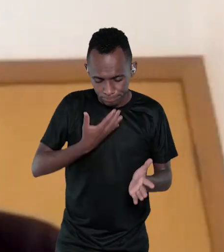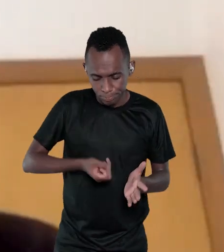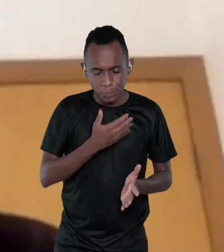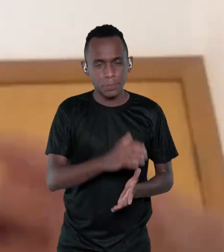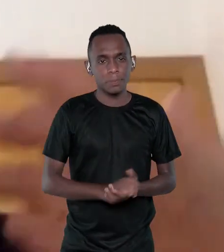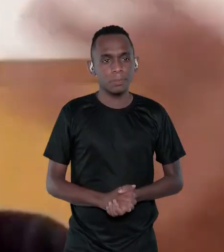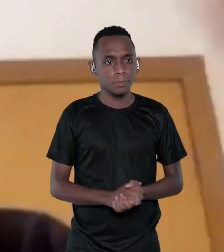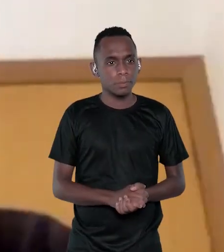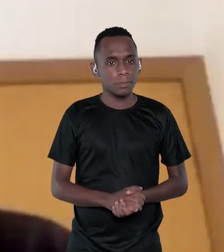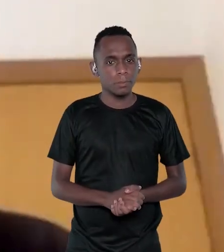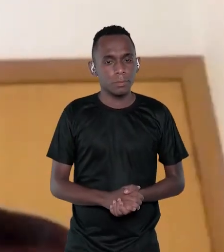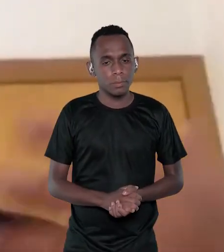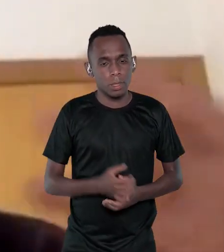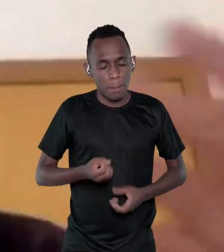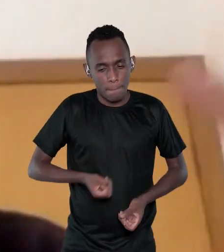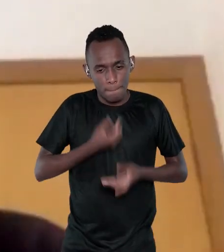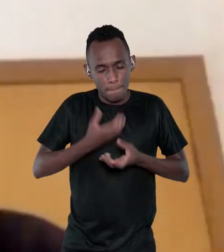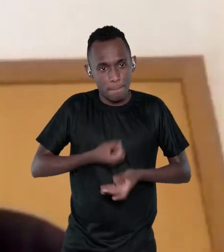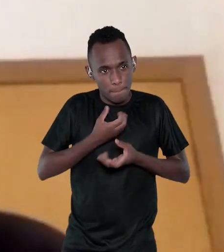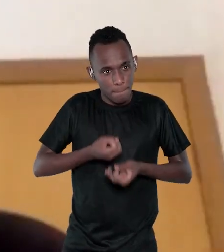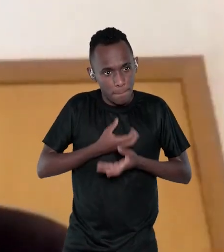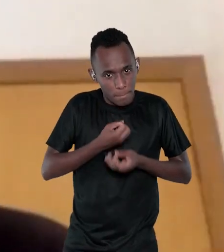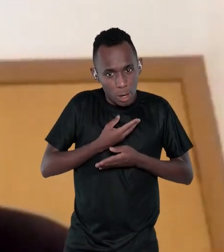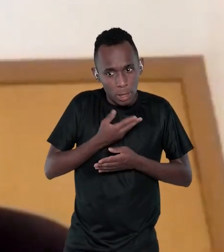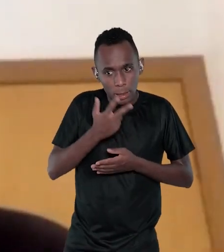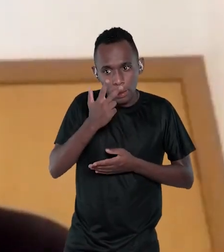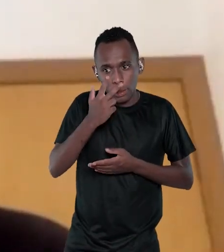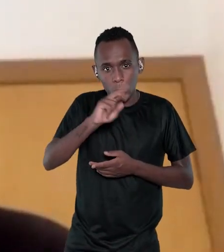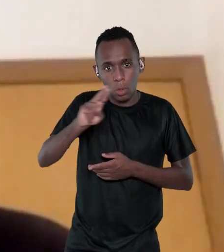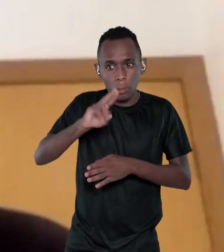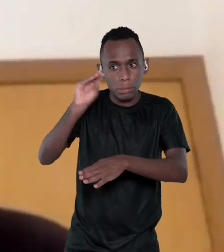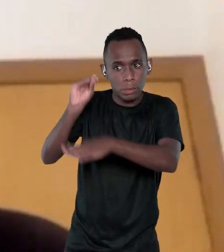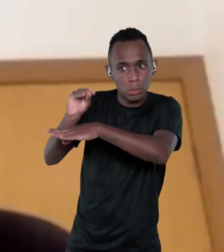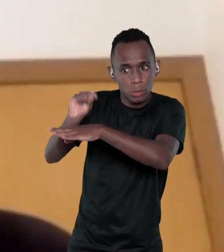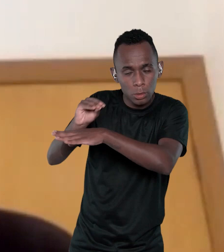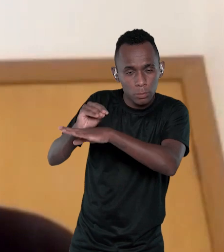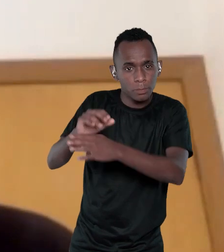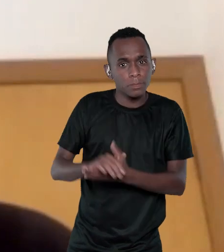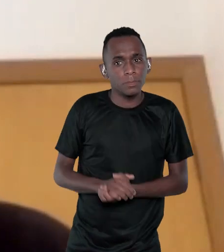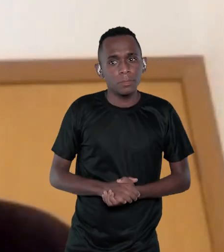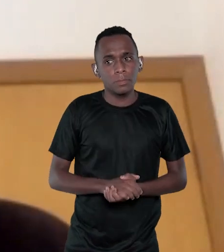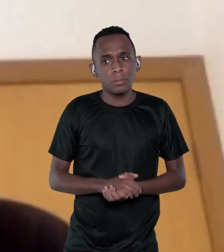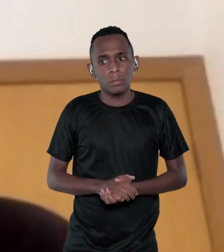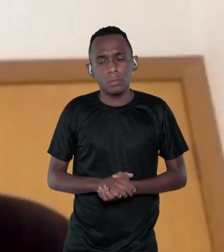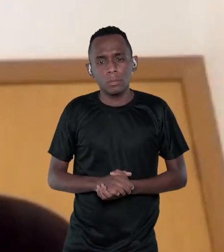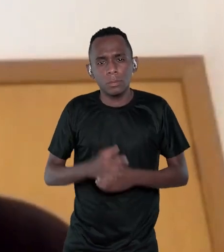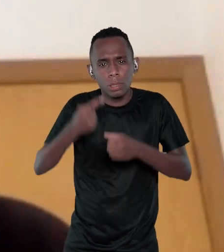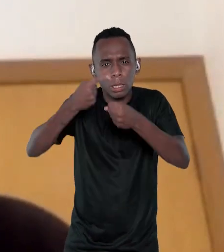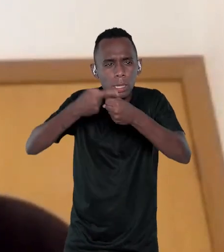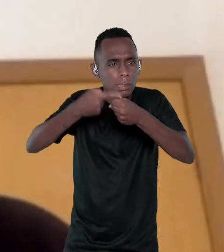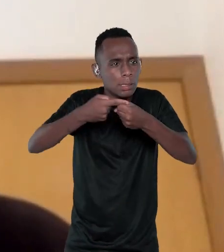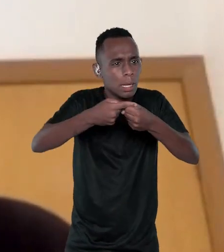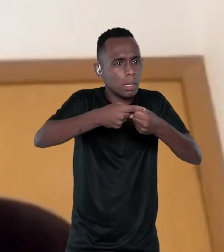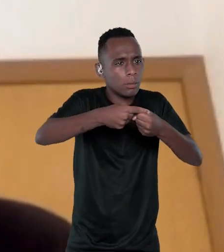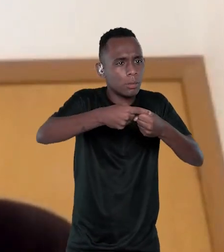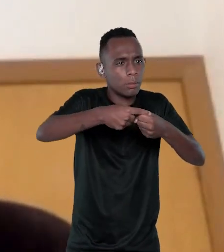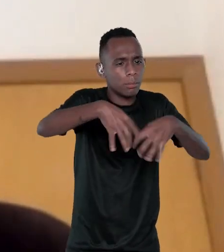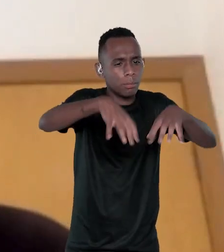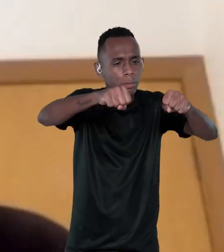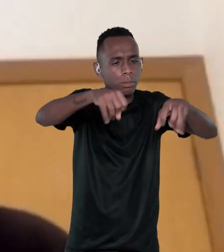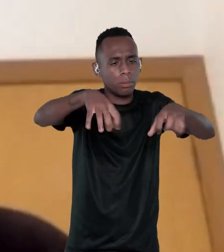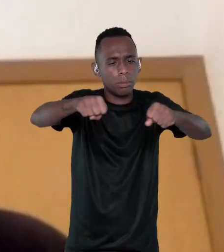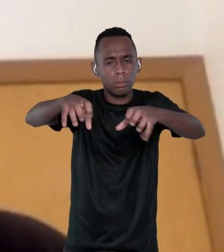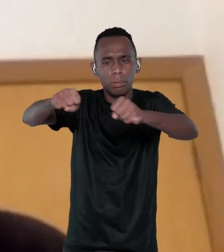fiquei pensando naquilo, e escrevi o seguinte. Esse poema se chama